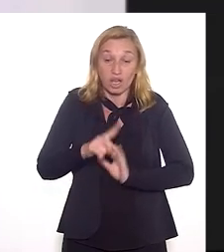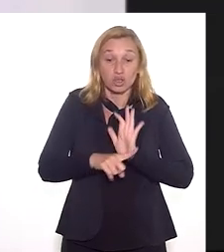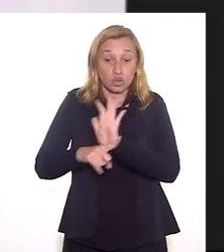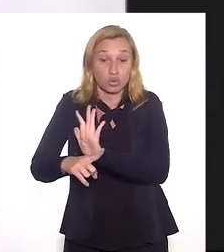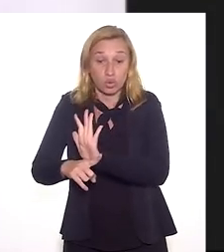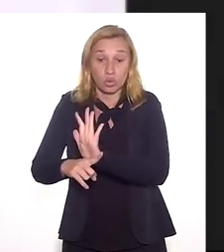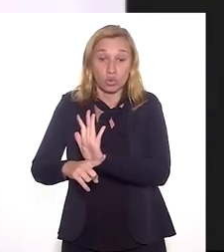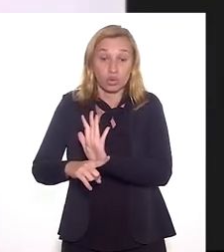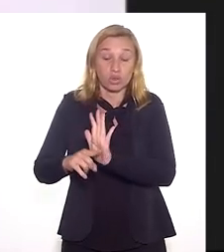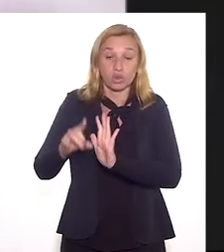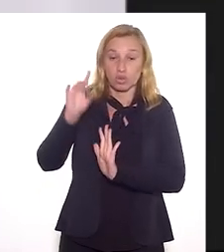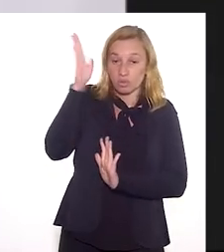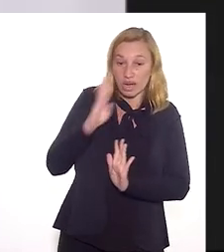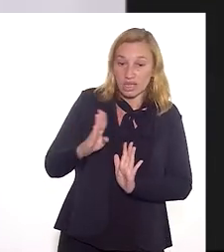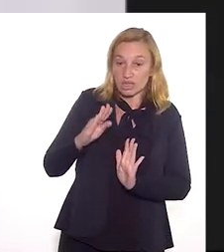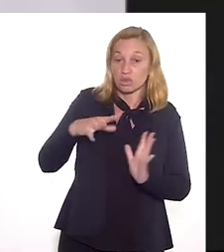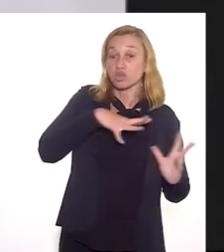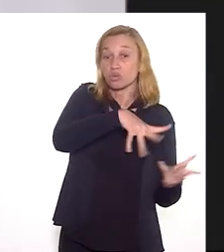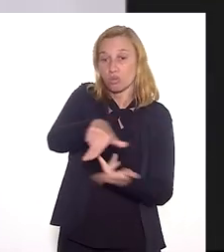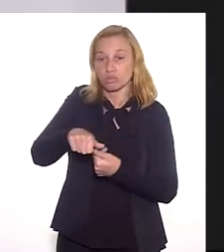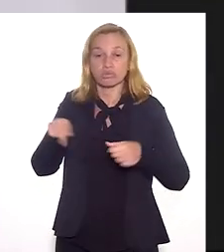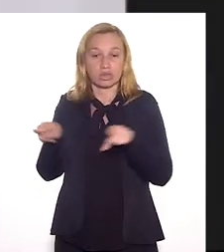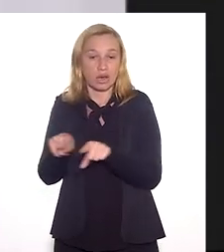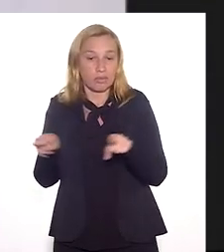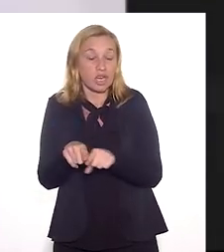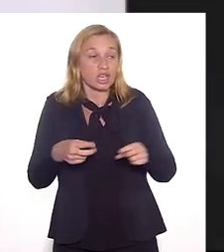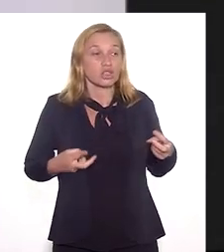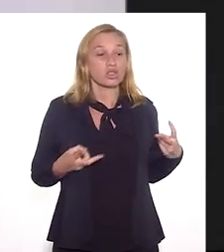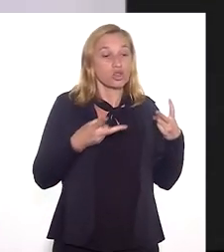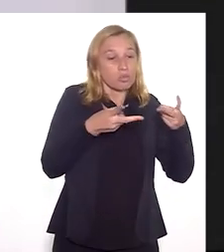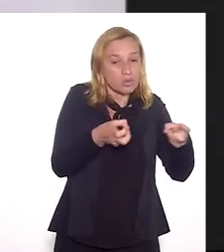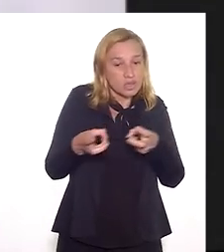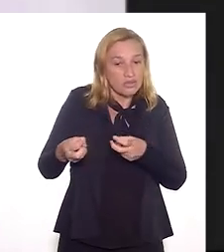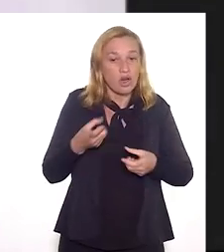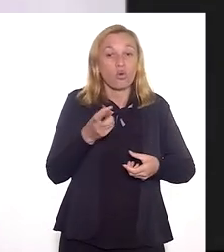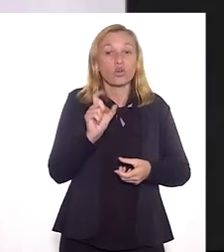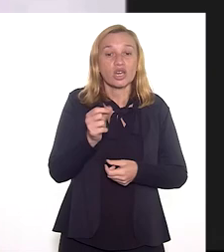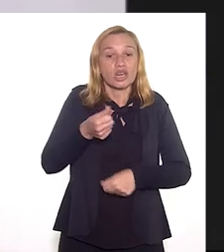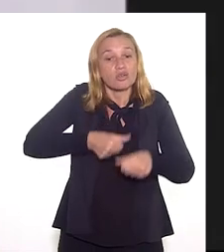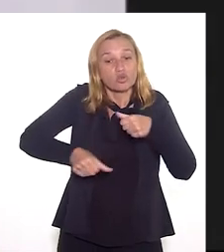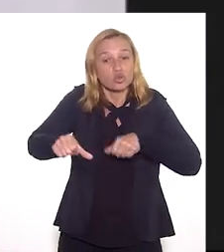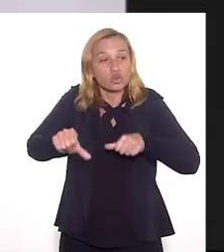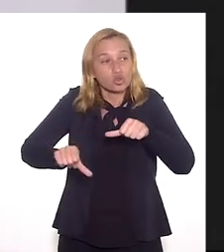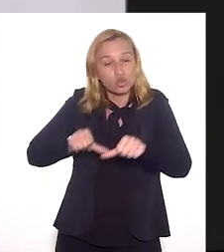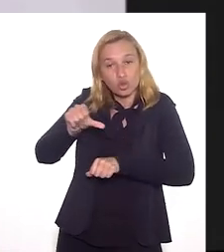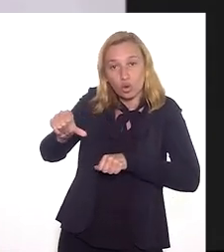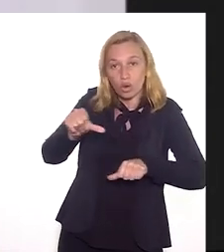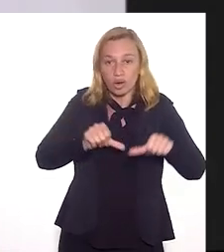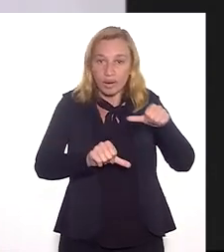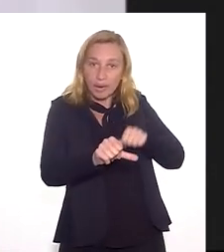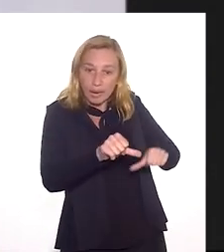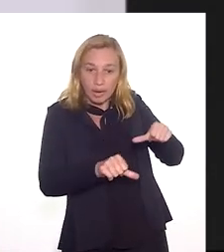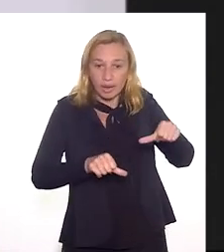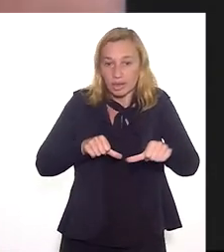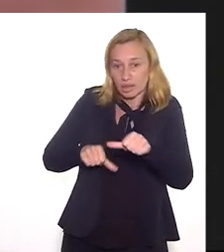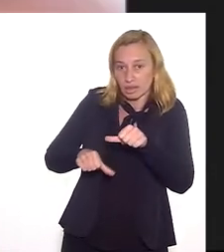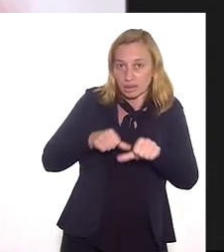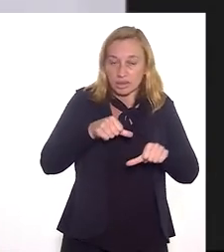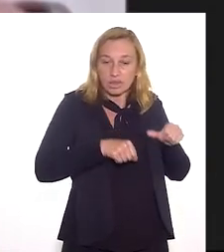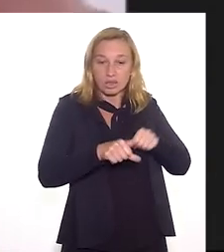funcionou não só no Brasil, mas no mundo todo. Então, se a gente olhar para isso, o que a gente hoje busca é uma troca